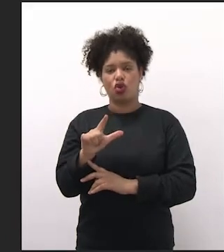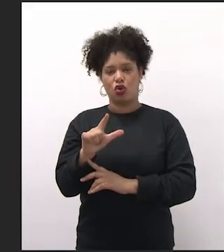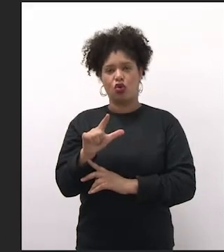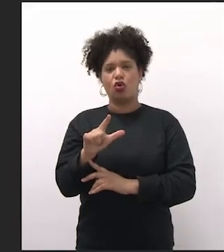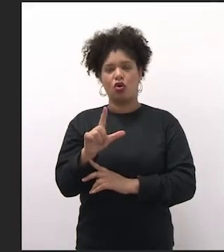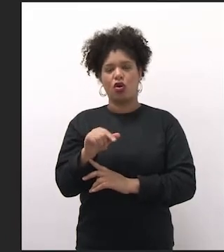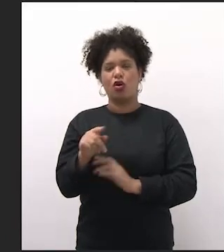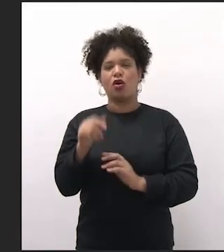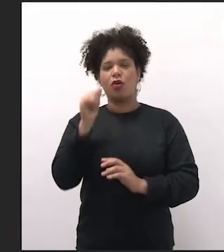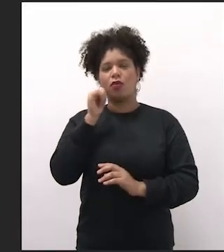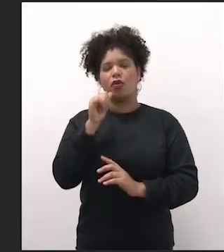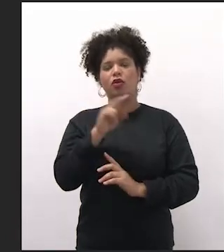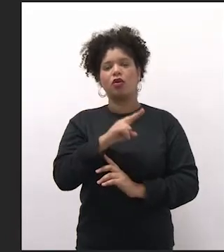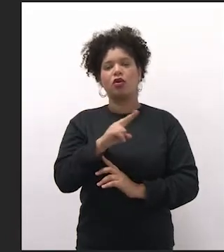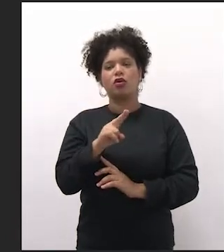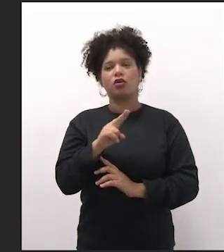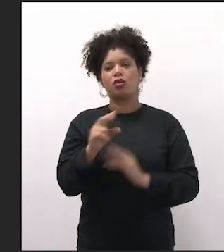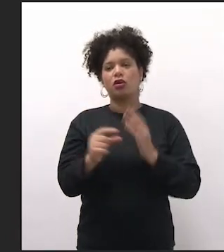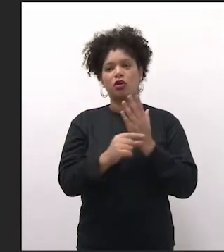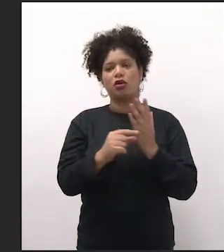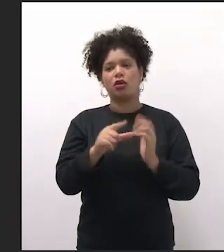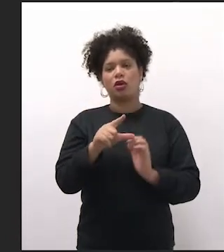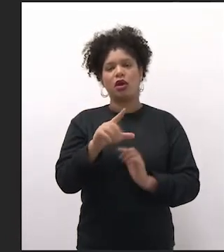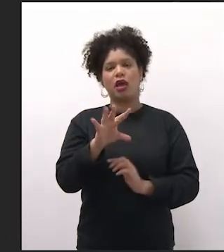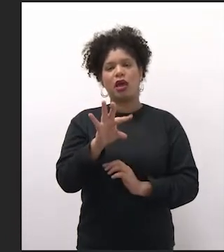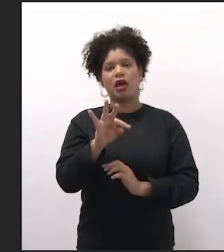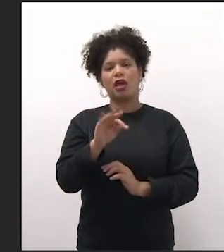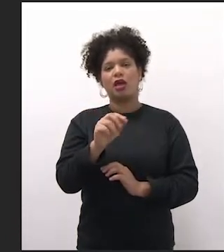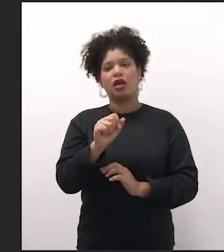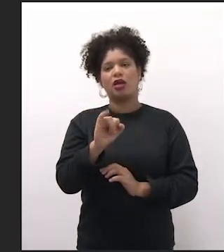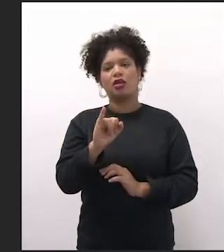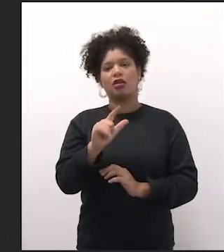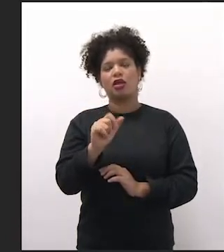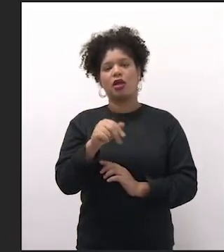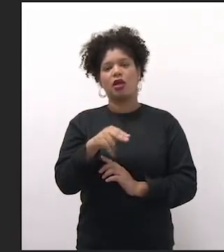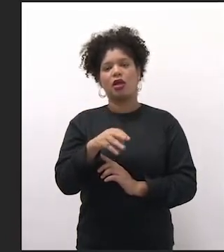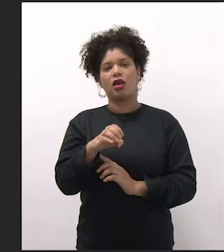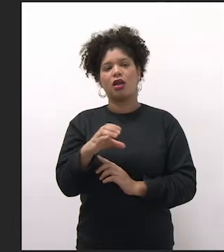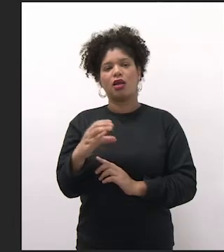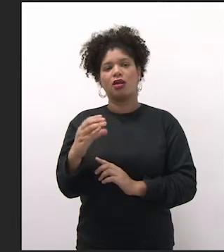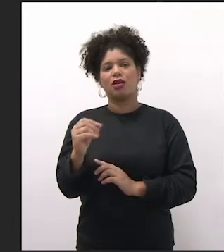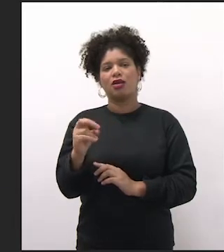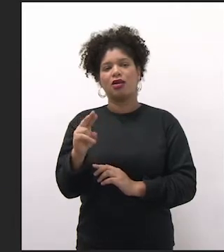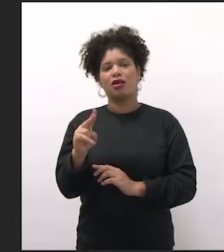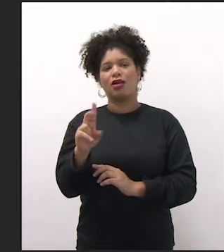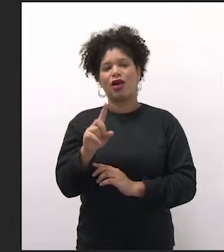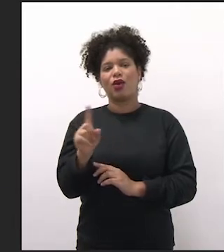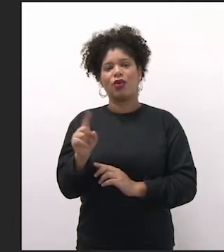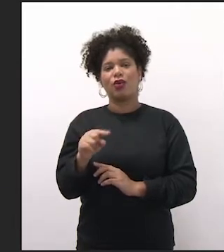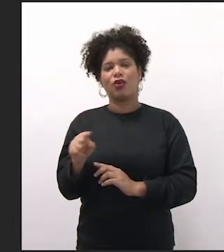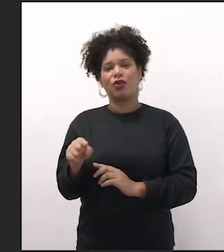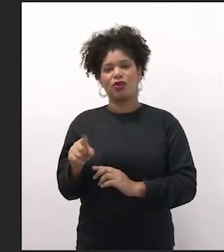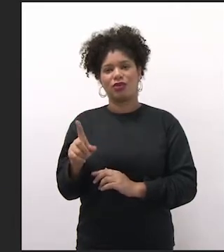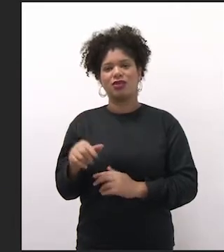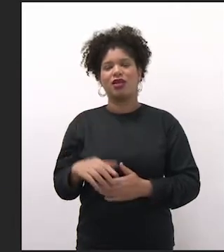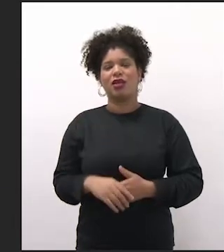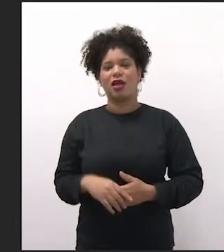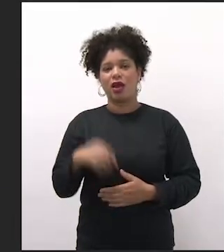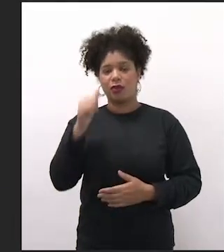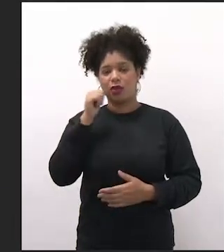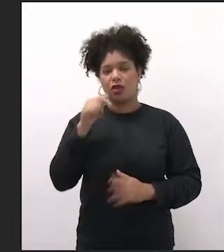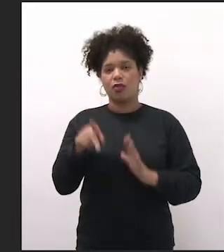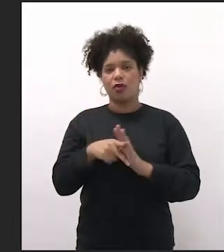da autora Tailane Cruz. Tailane Cruz é uma escritora contista,